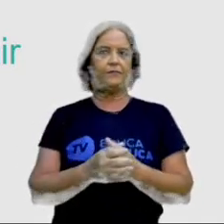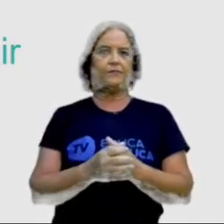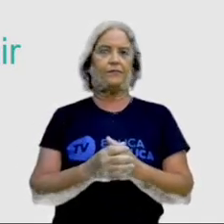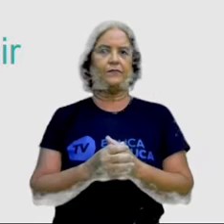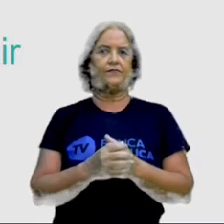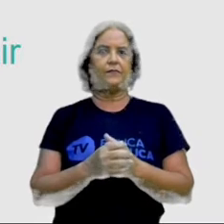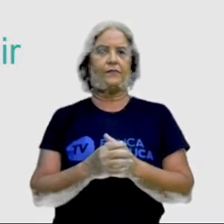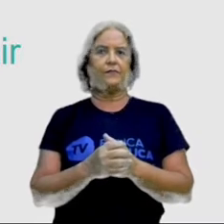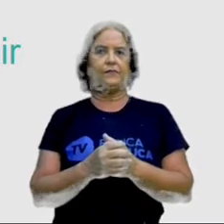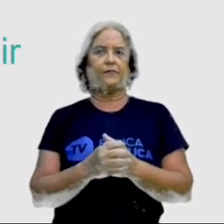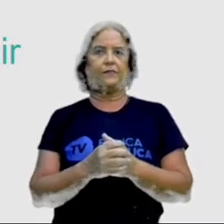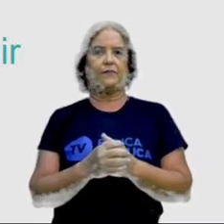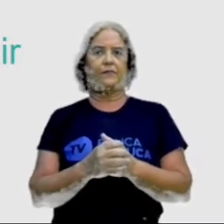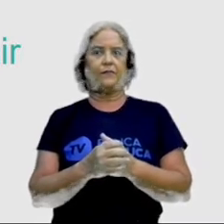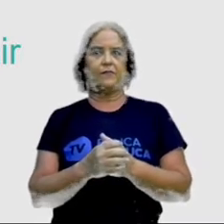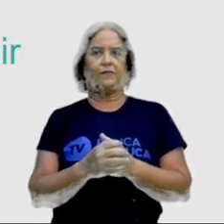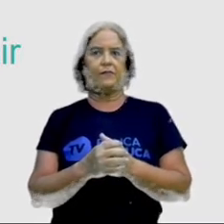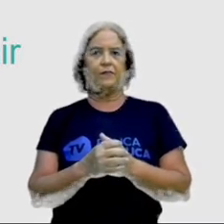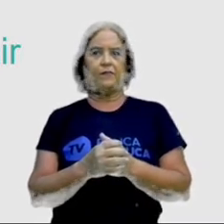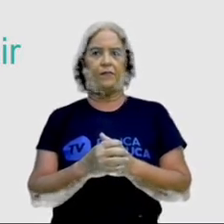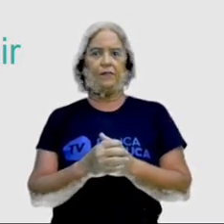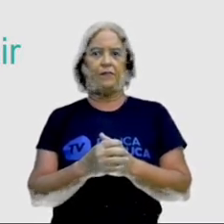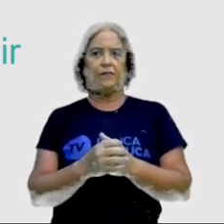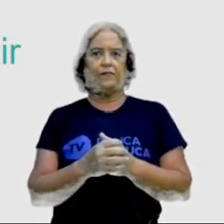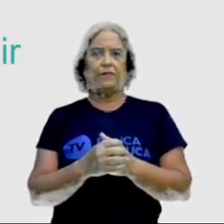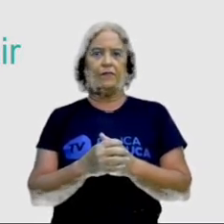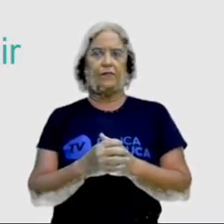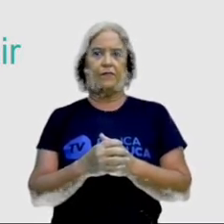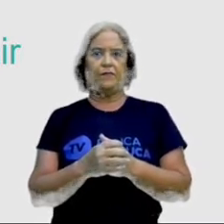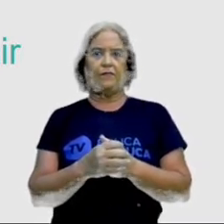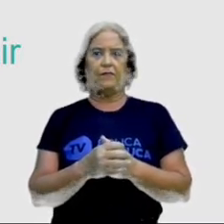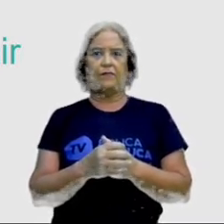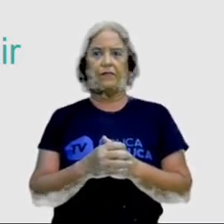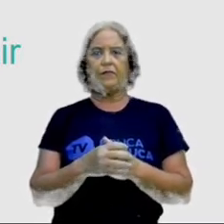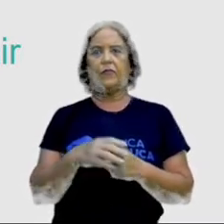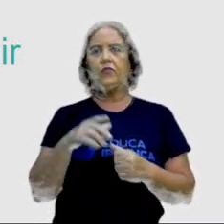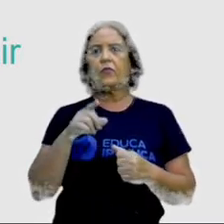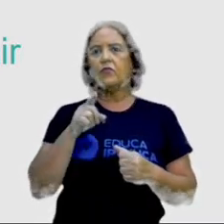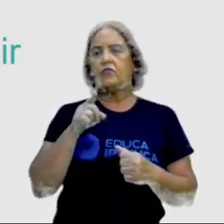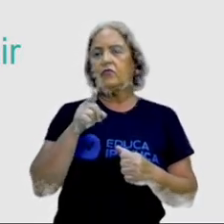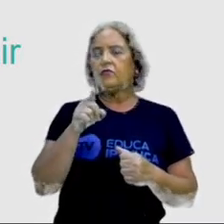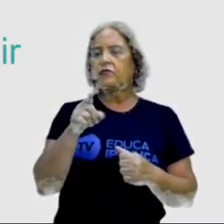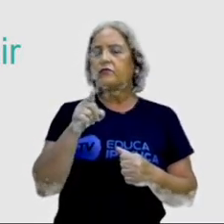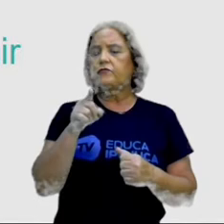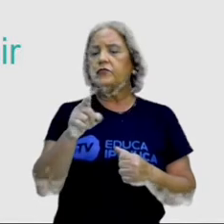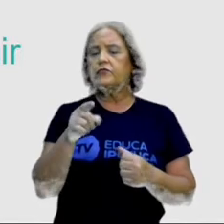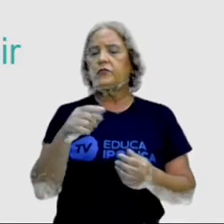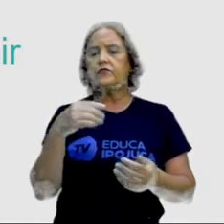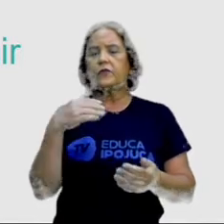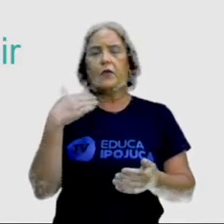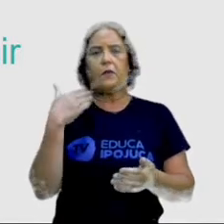spent much time watching television. Você perdeu ou